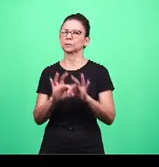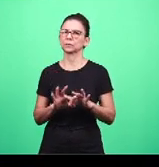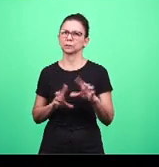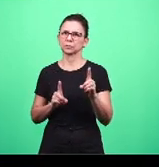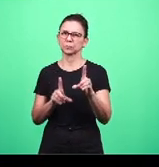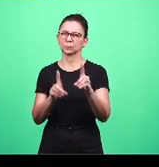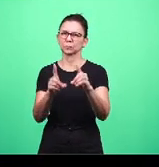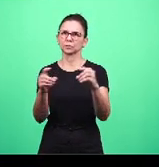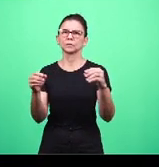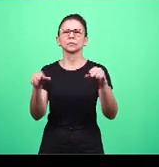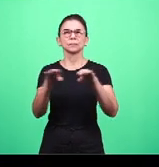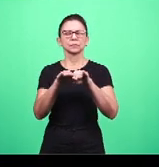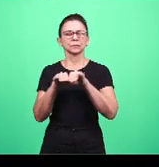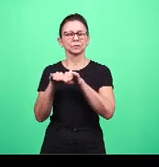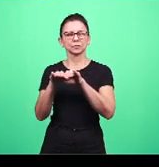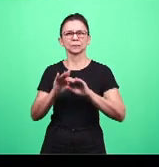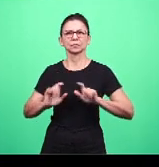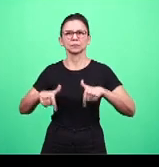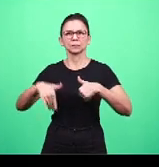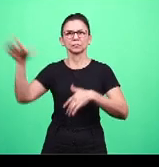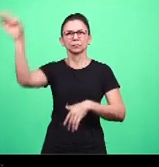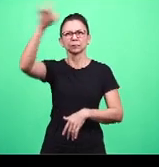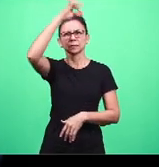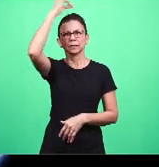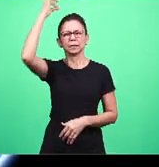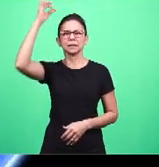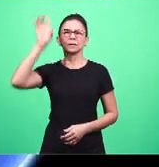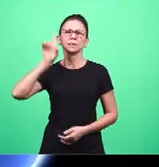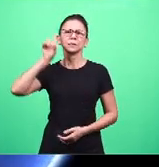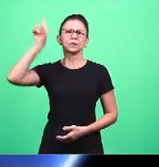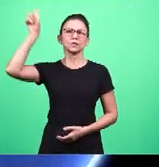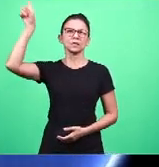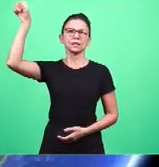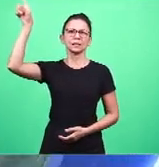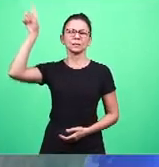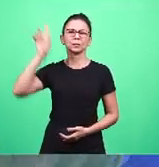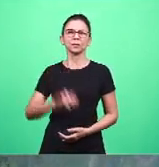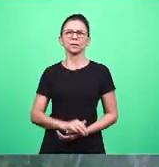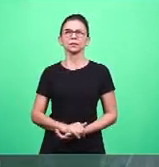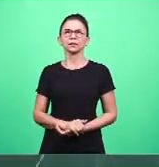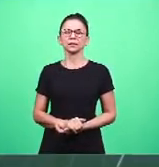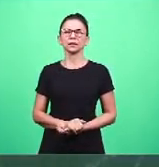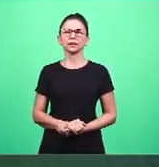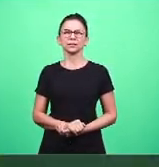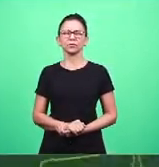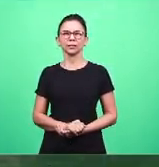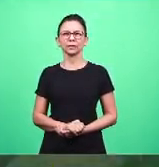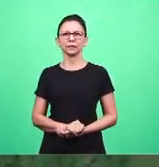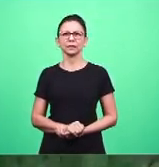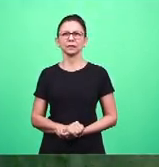pela direção do Espírito Santo de Deus e unidas pela palavra viva.